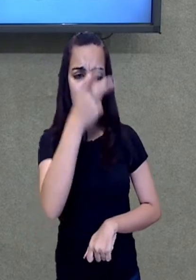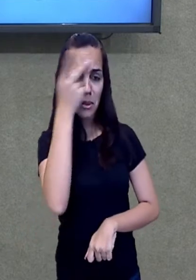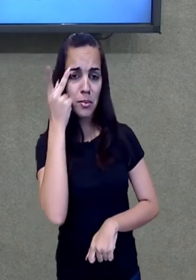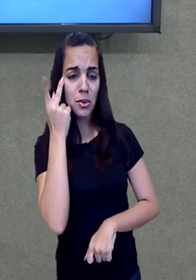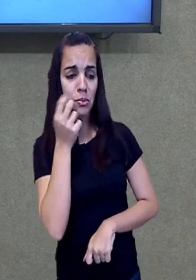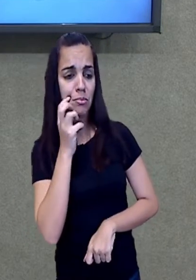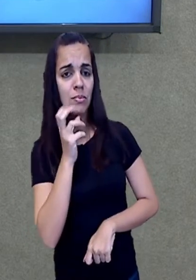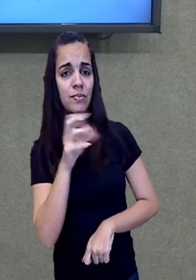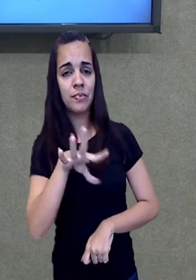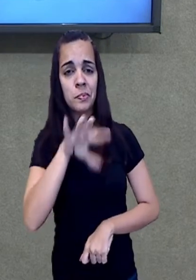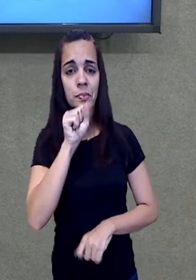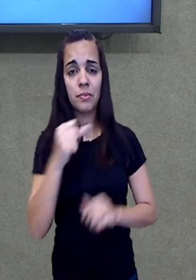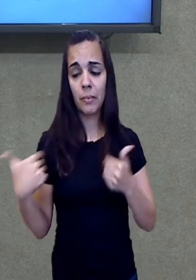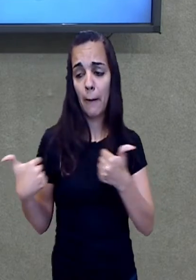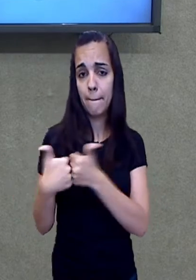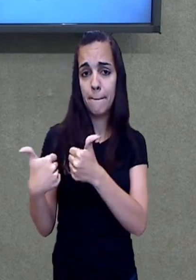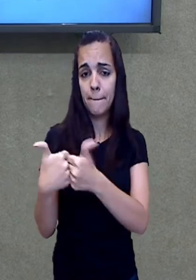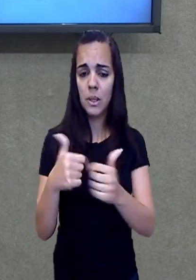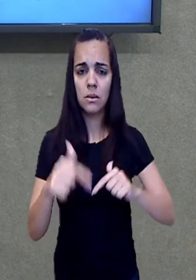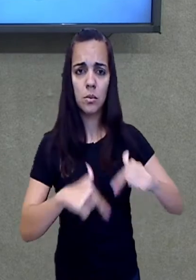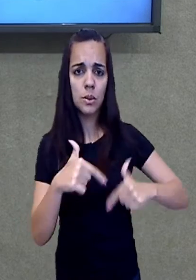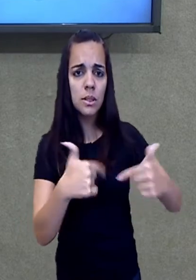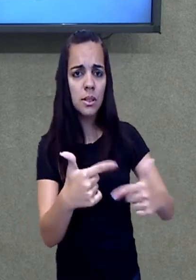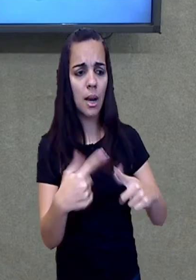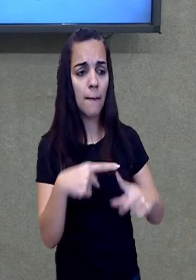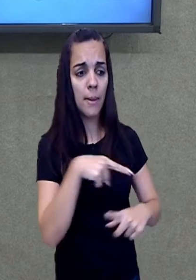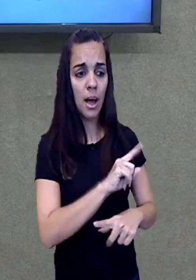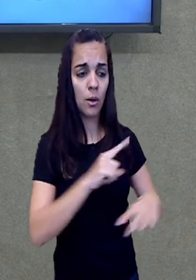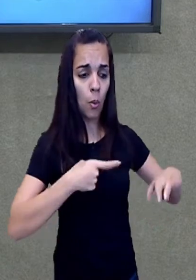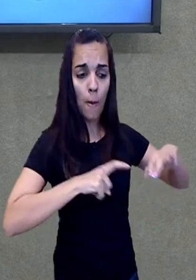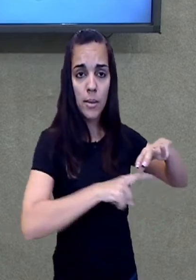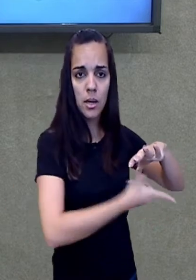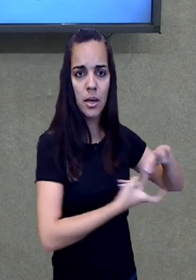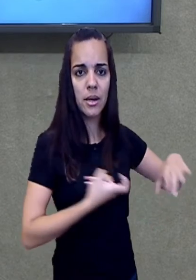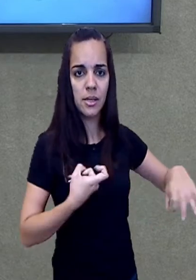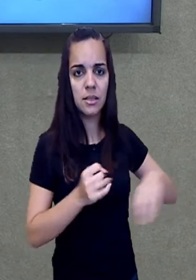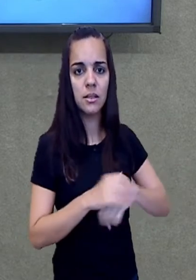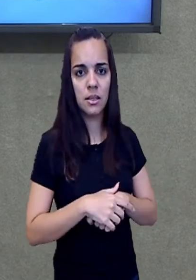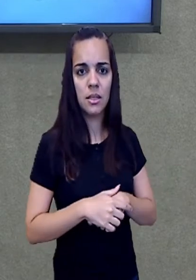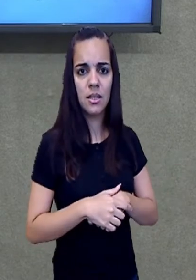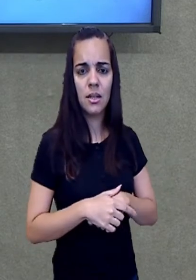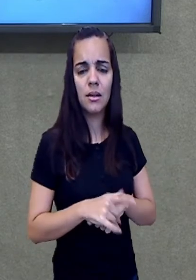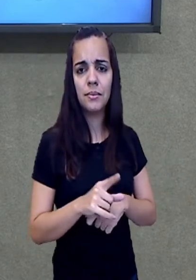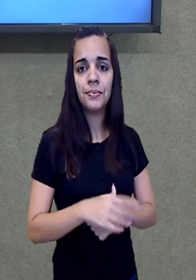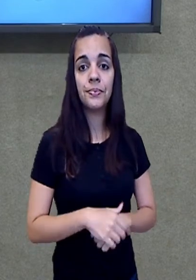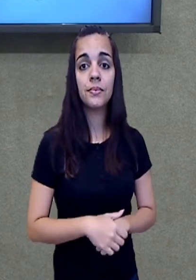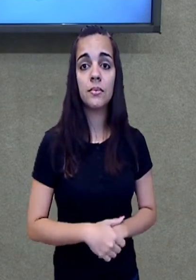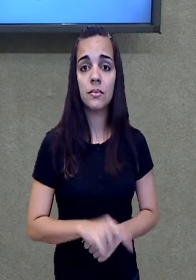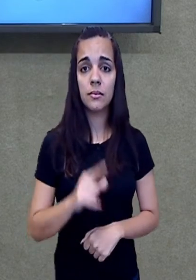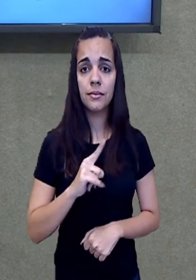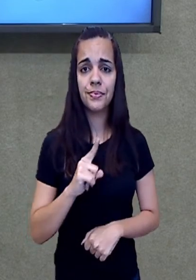pessoas que estão próximas e trabalham com a mineração. E aí nós temos também, olha só,